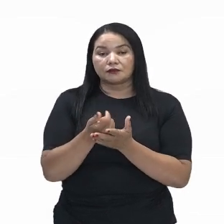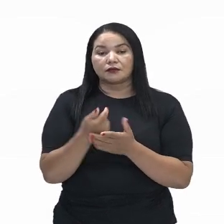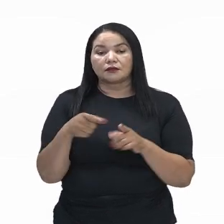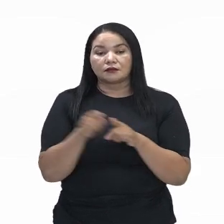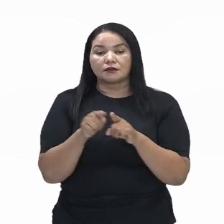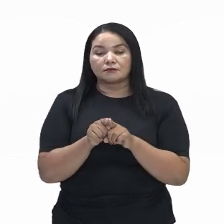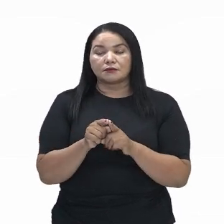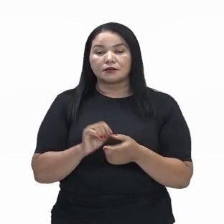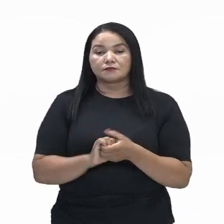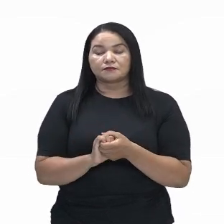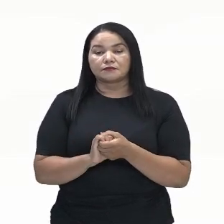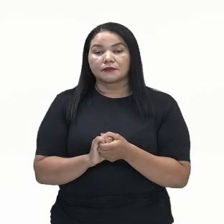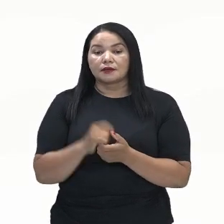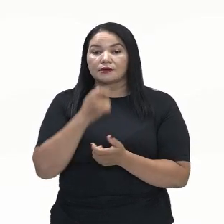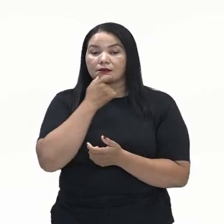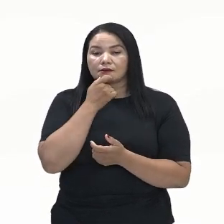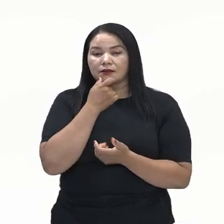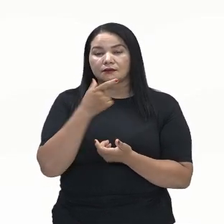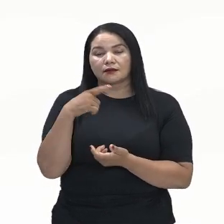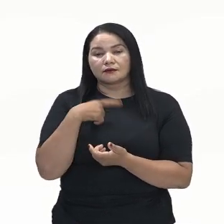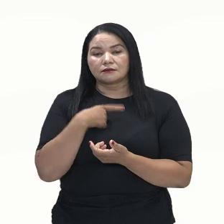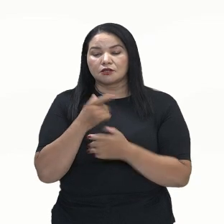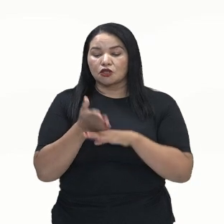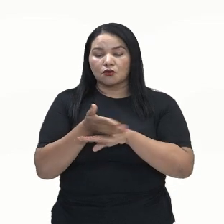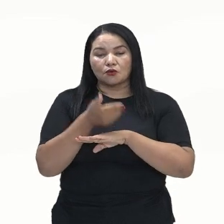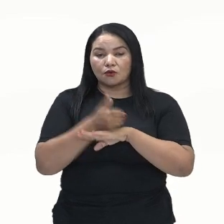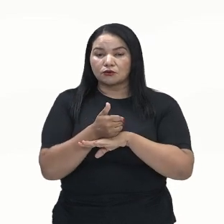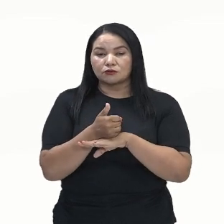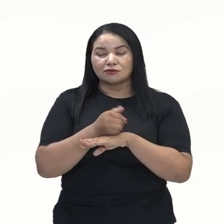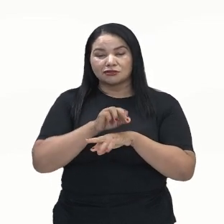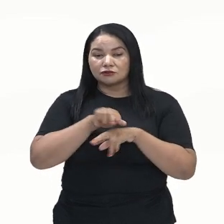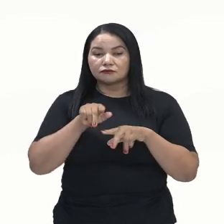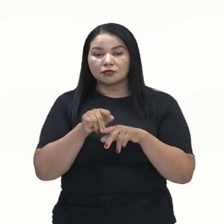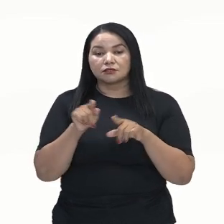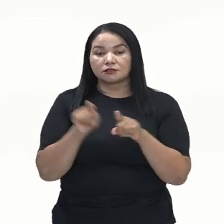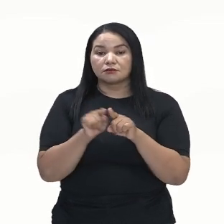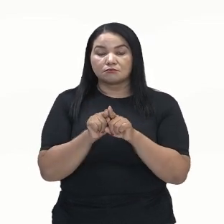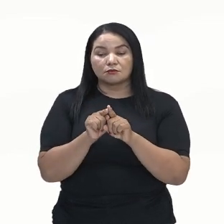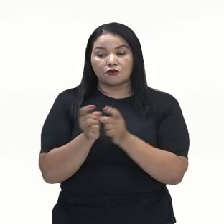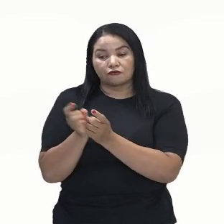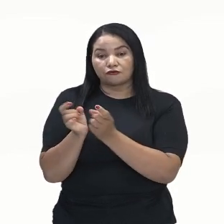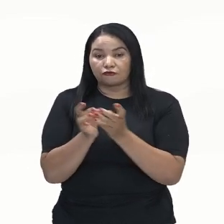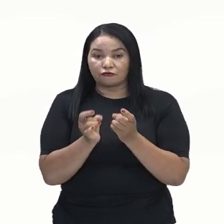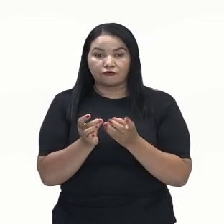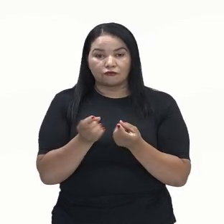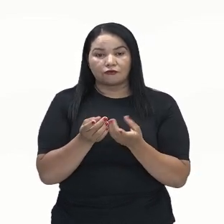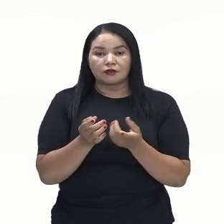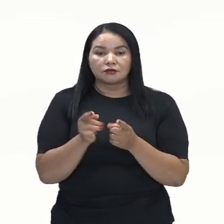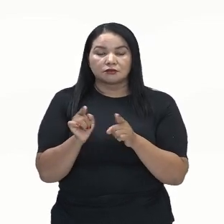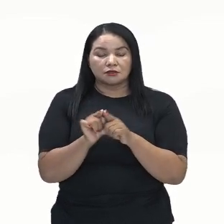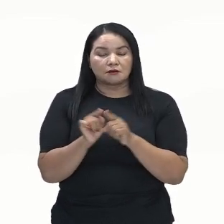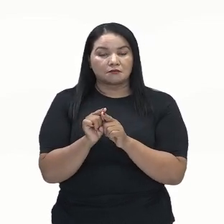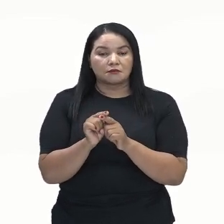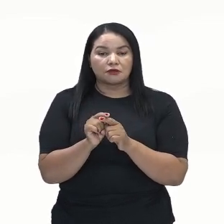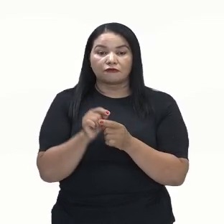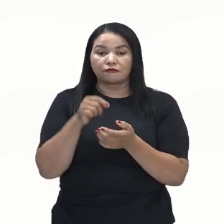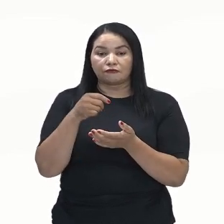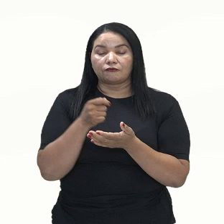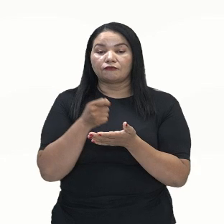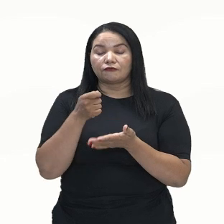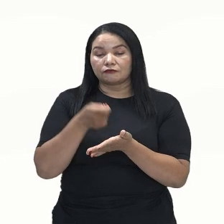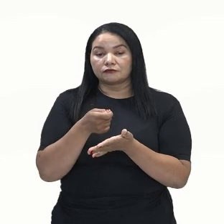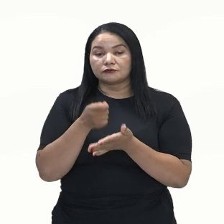Inglaterra já possuía colônias ultramarinas, já possuía um comércio mercantil muito bem consolidado, o